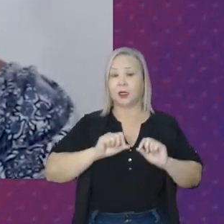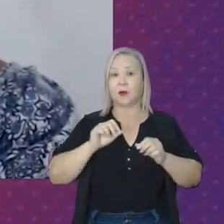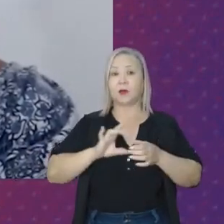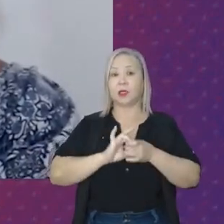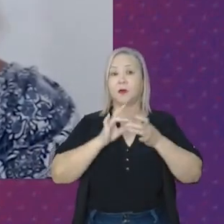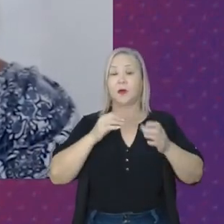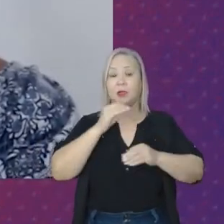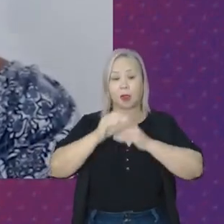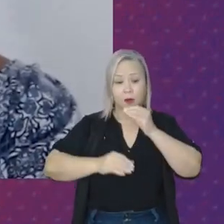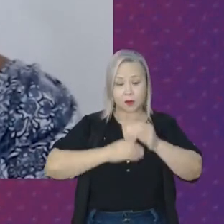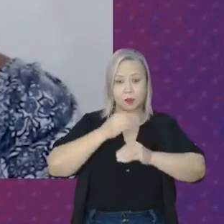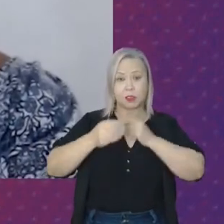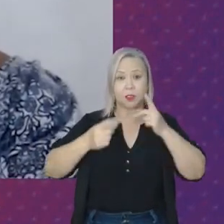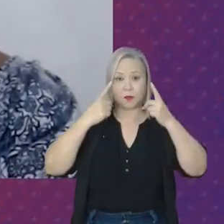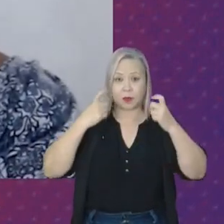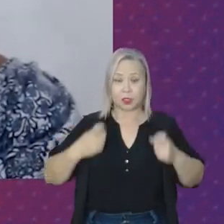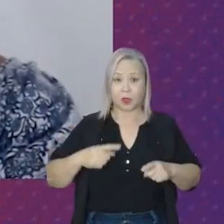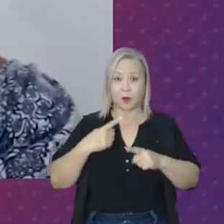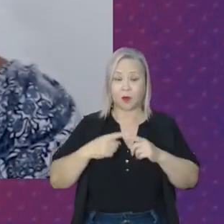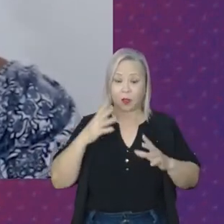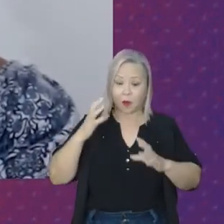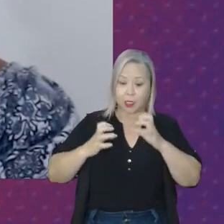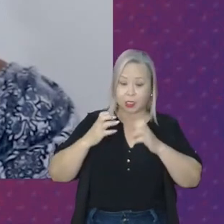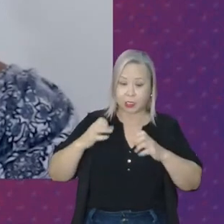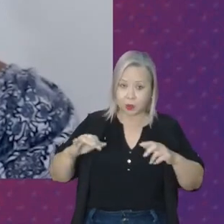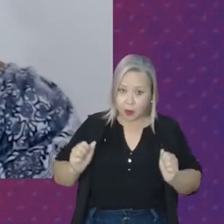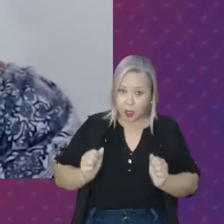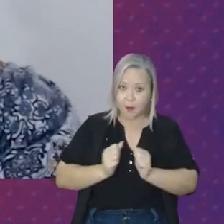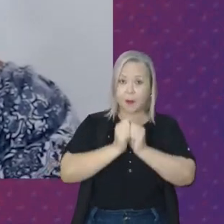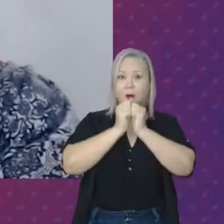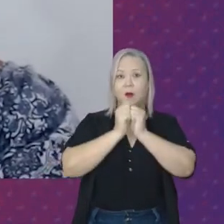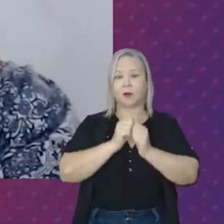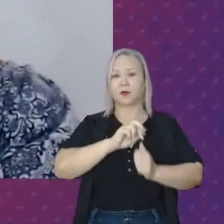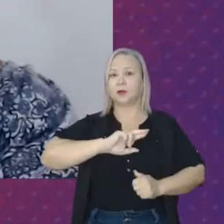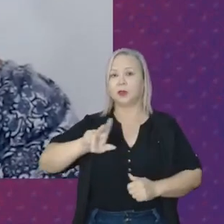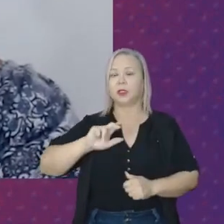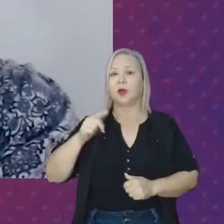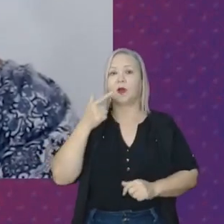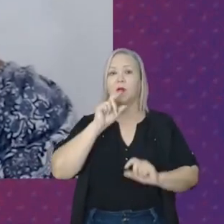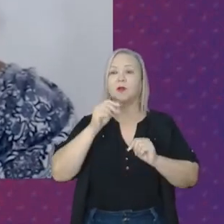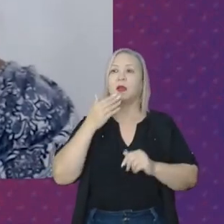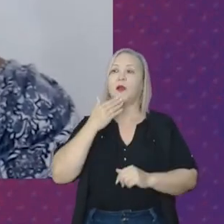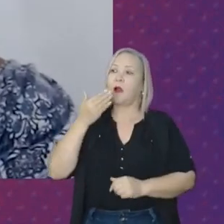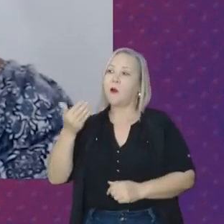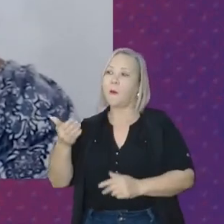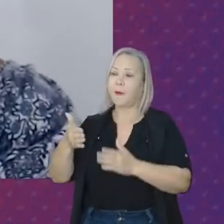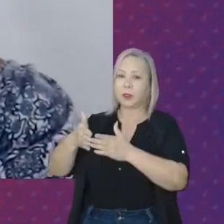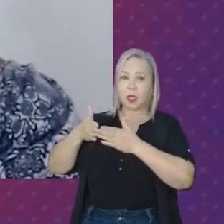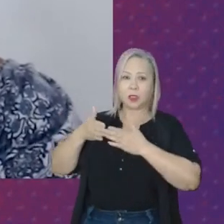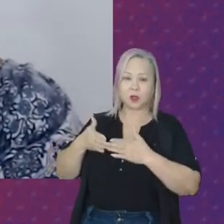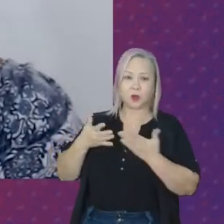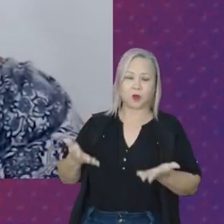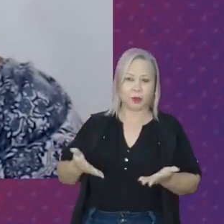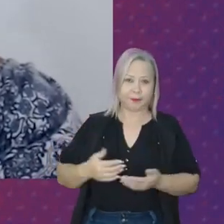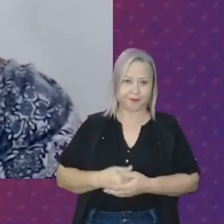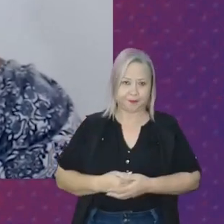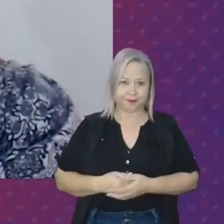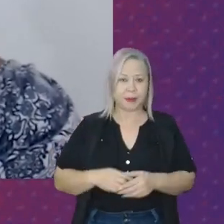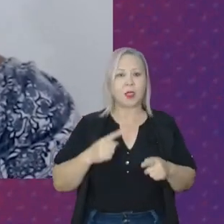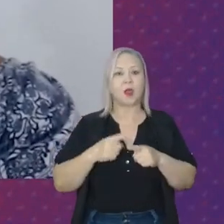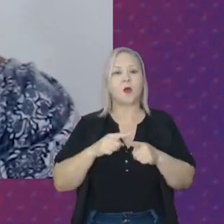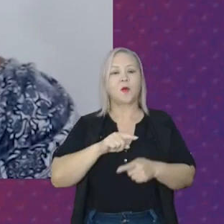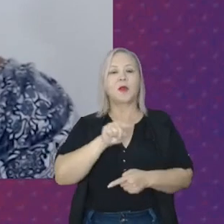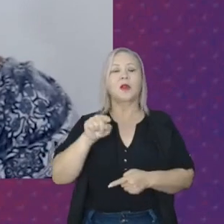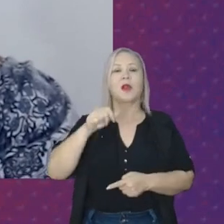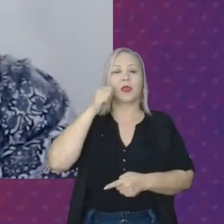de violência, porque o agressor é muito próximo e elas não conseguem fazer o pedido de ajuda, ou porque essas